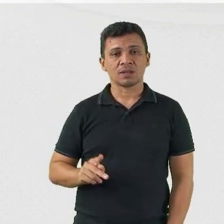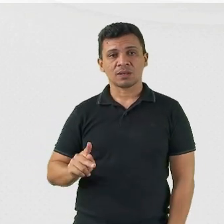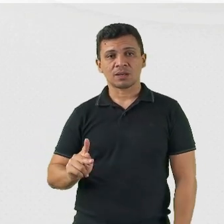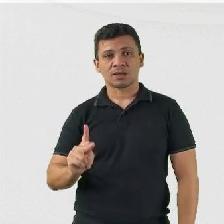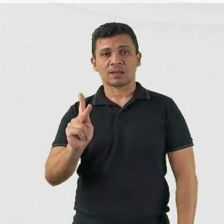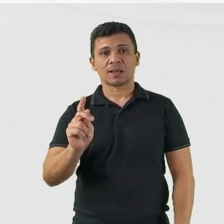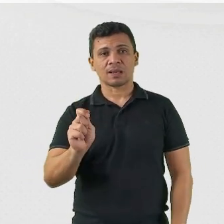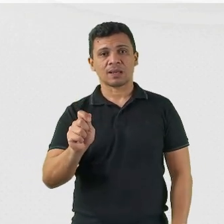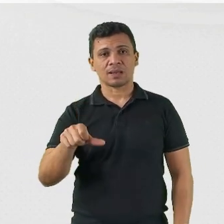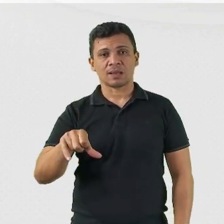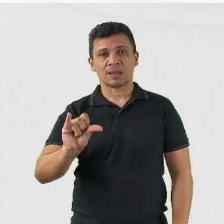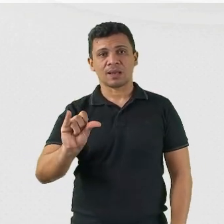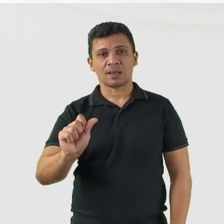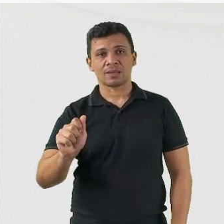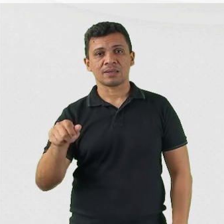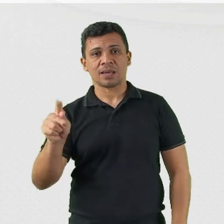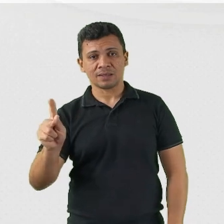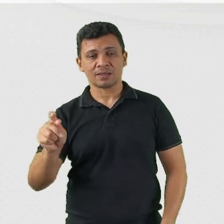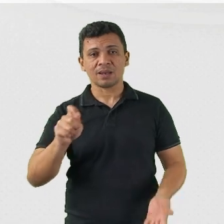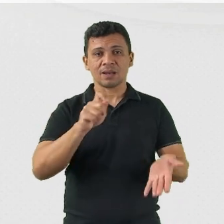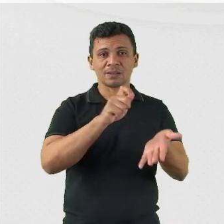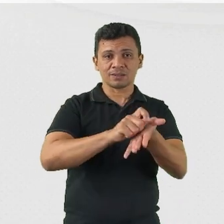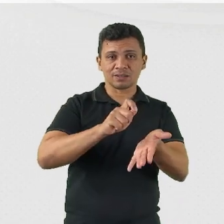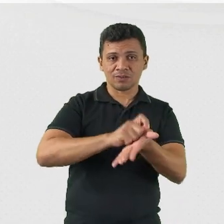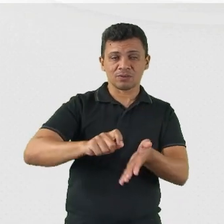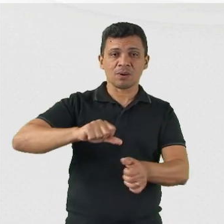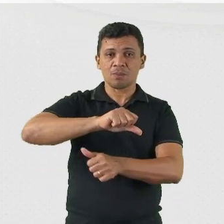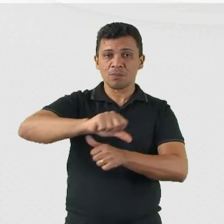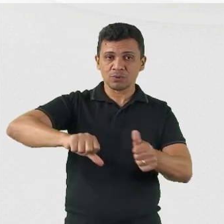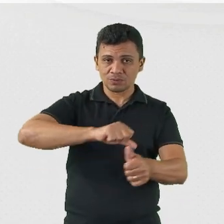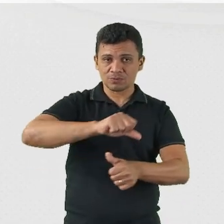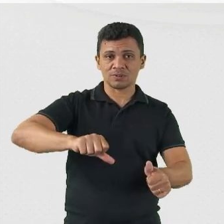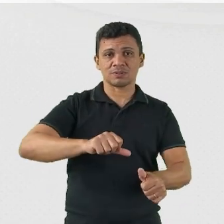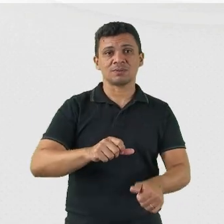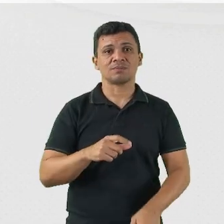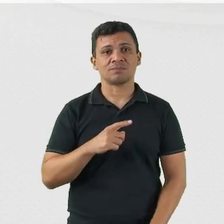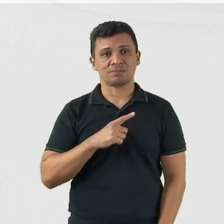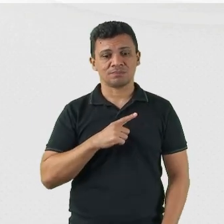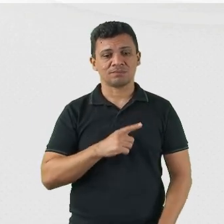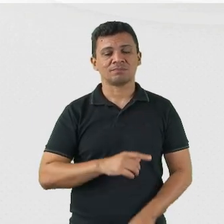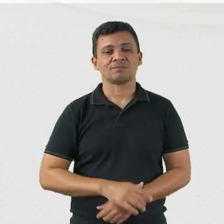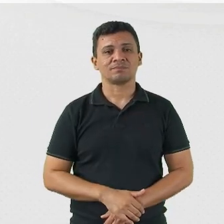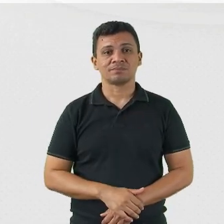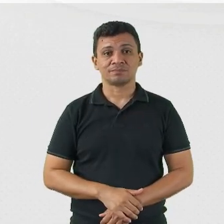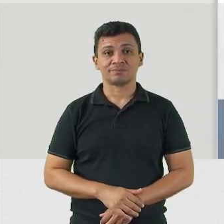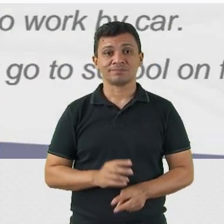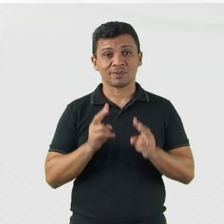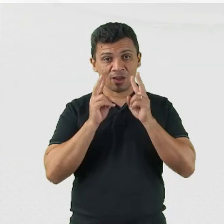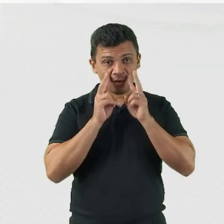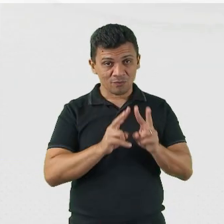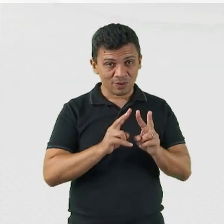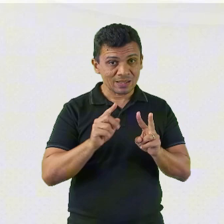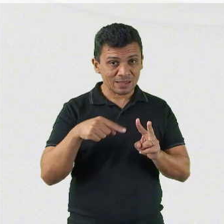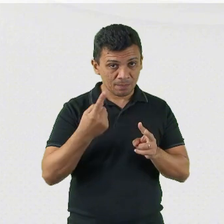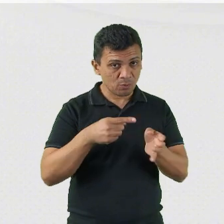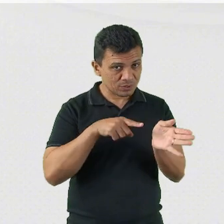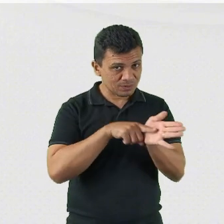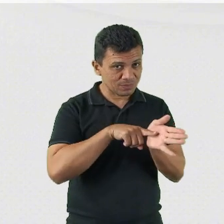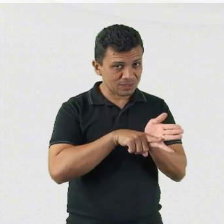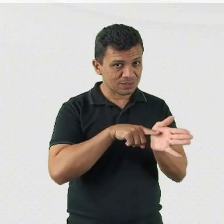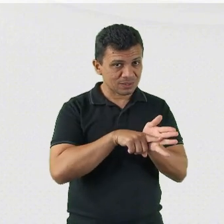uma grafia que passou por um processo de modificação da escrita. Tá bom? Dá uma olhadinha depois e pesquisa como